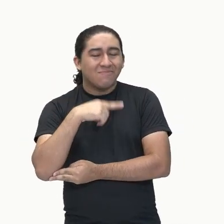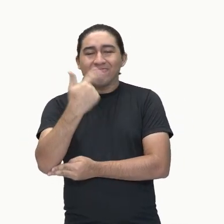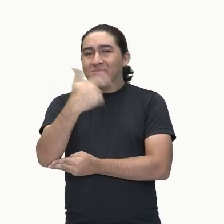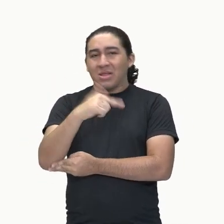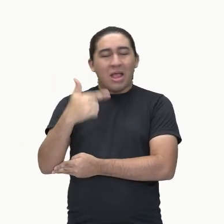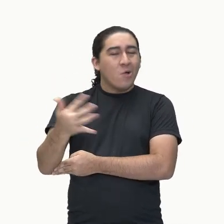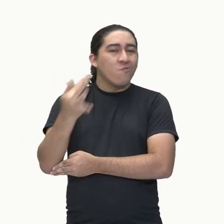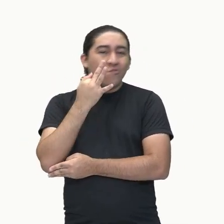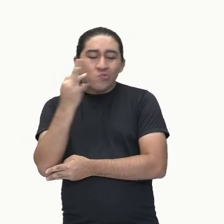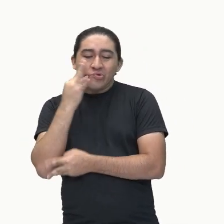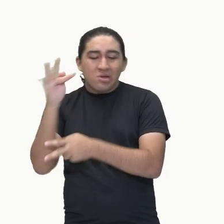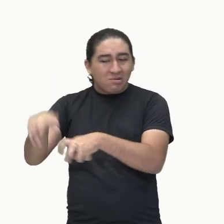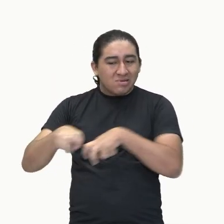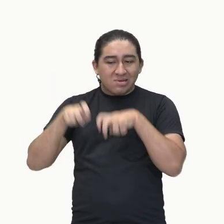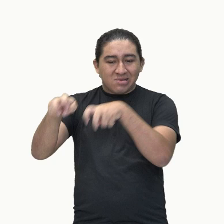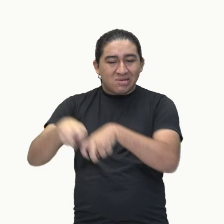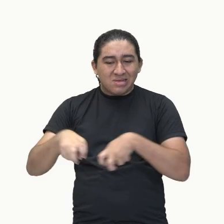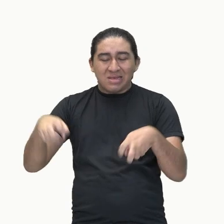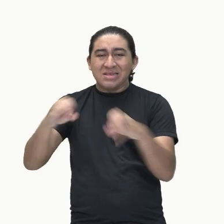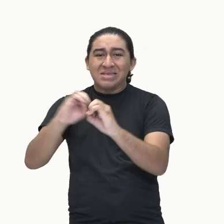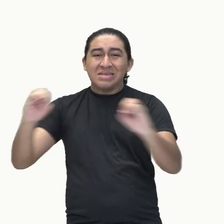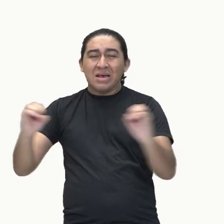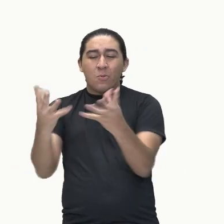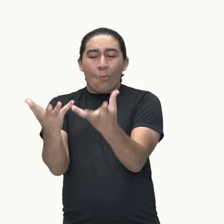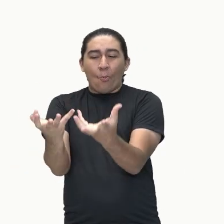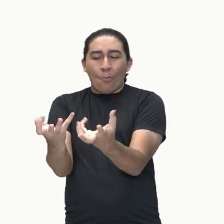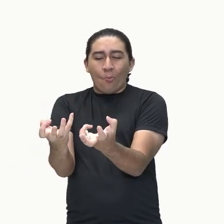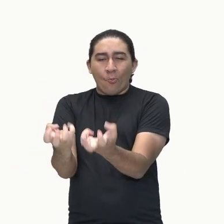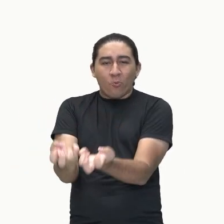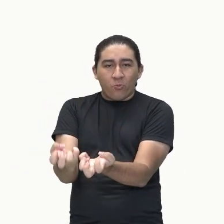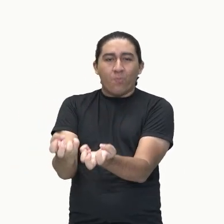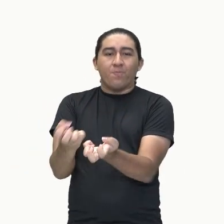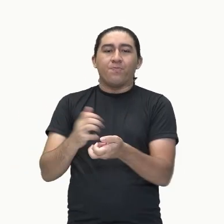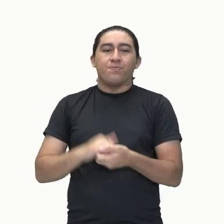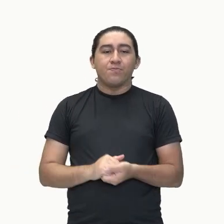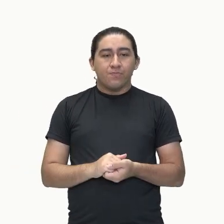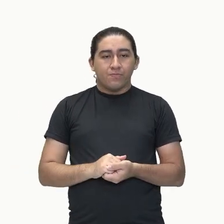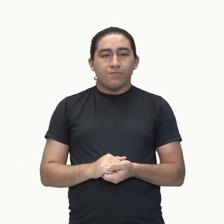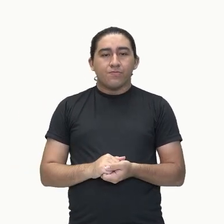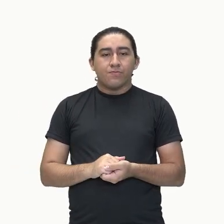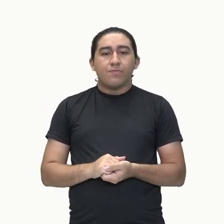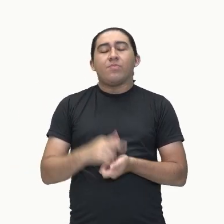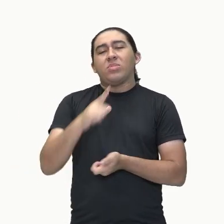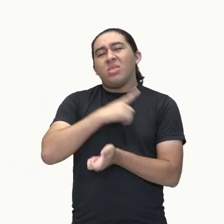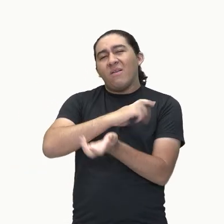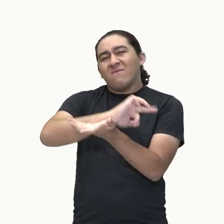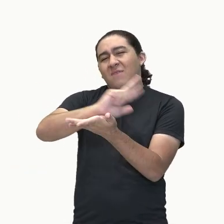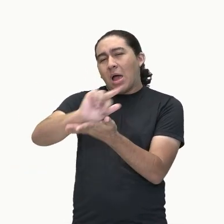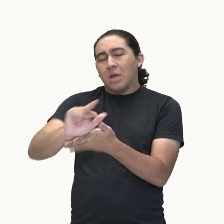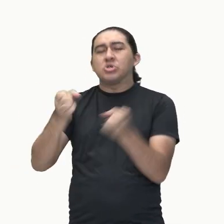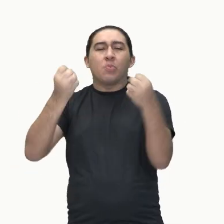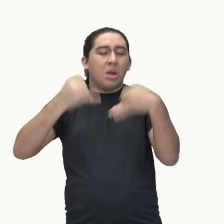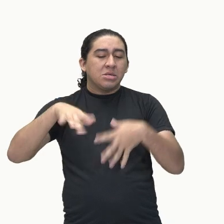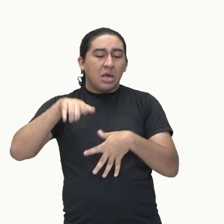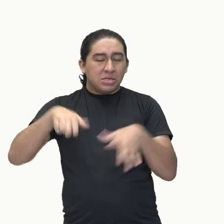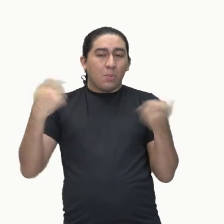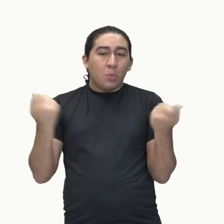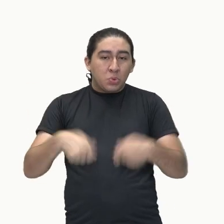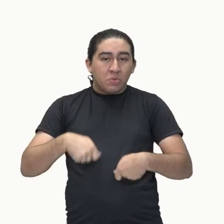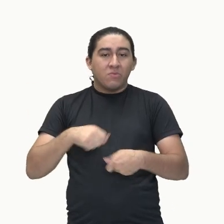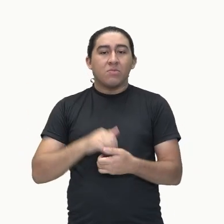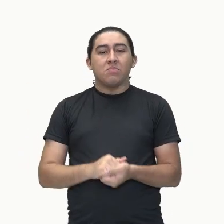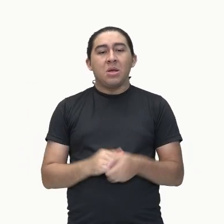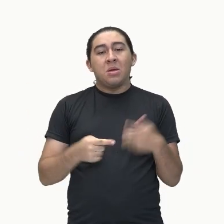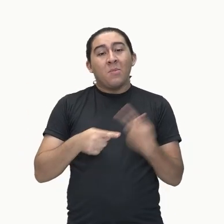nem horta, nem flores, nada revelador de permanência. Há 1000 razões para isso, porque não é